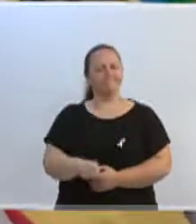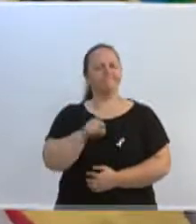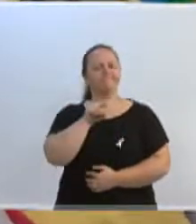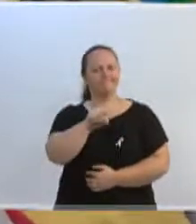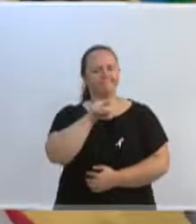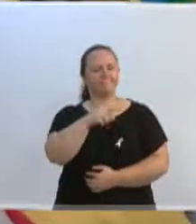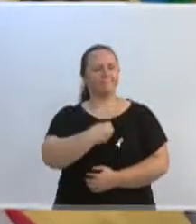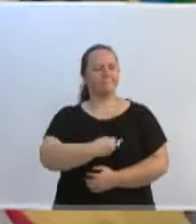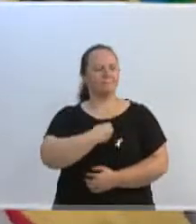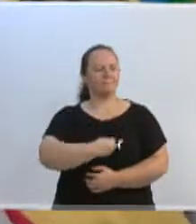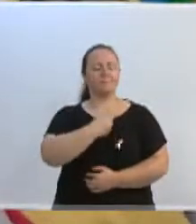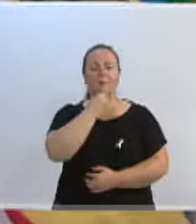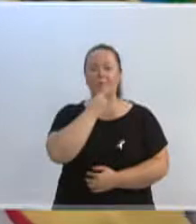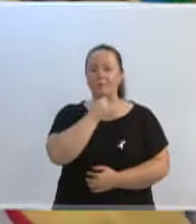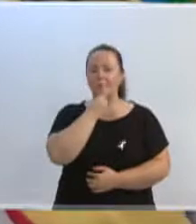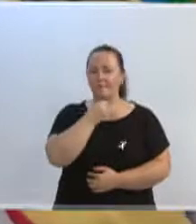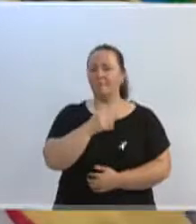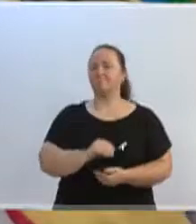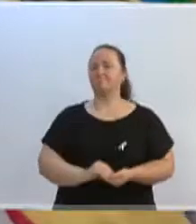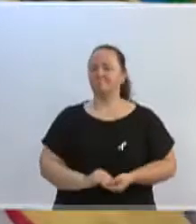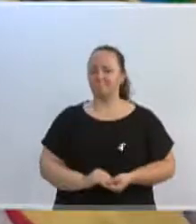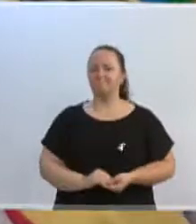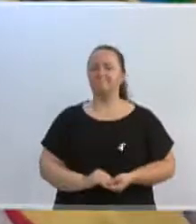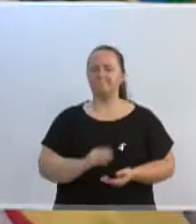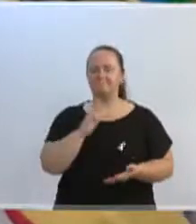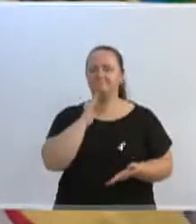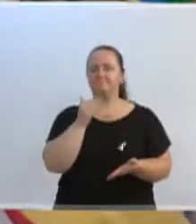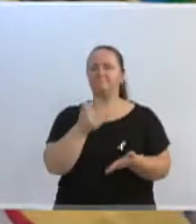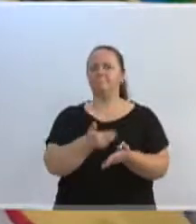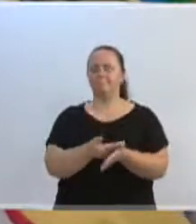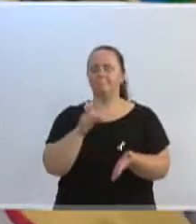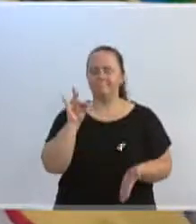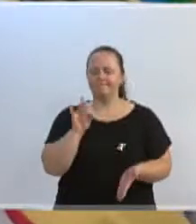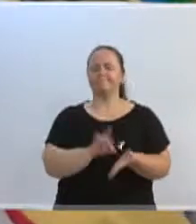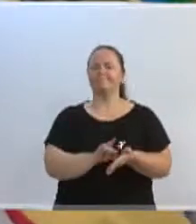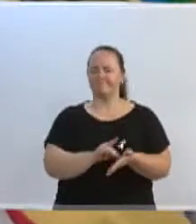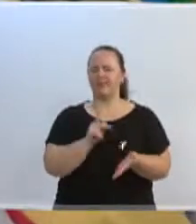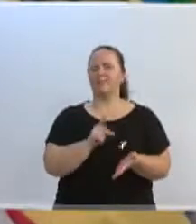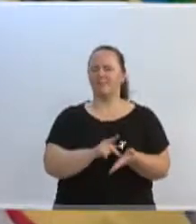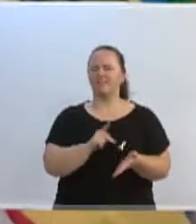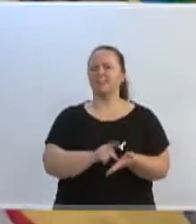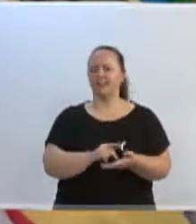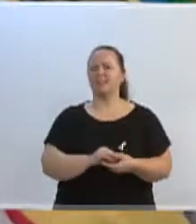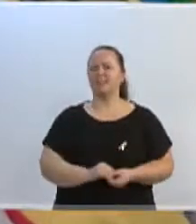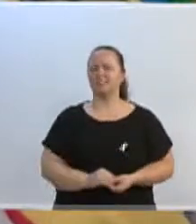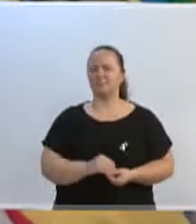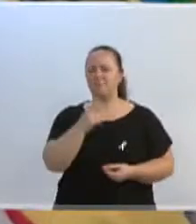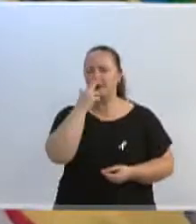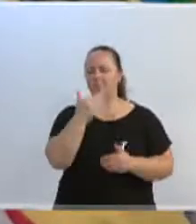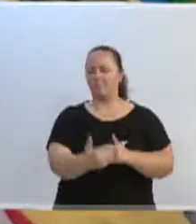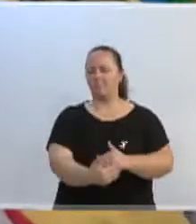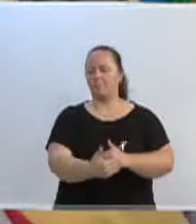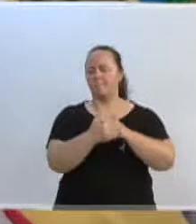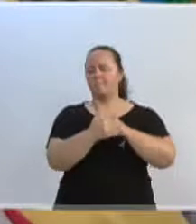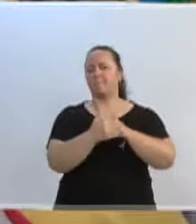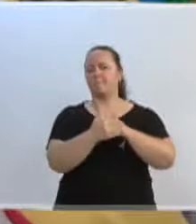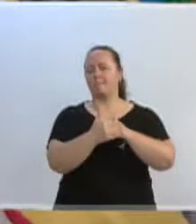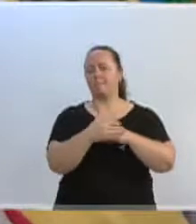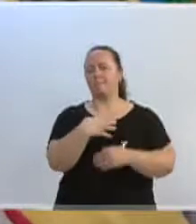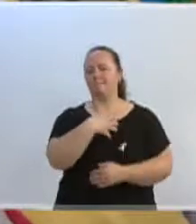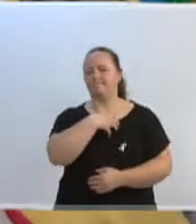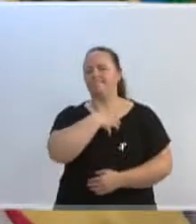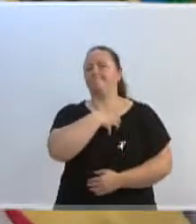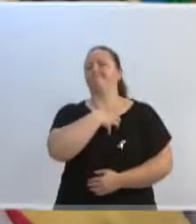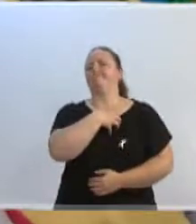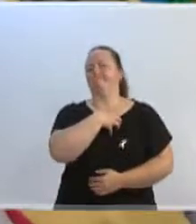viver dessas pessoas, realmente é um tapa de pelica que a gente recebe e acaba